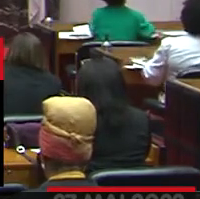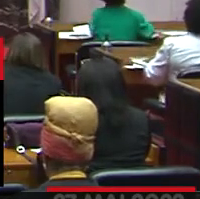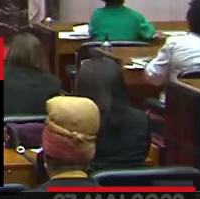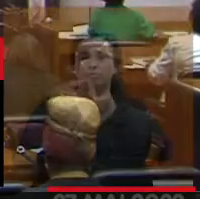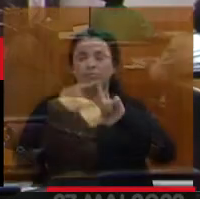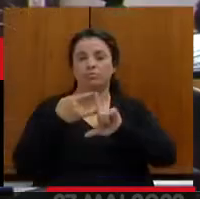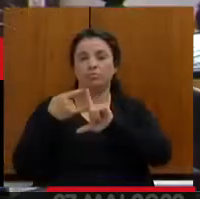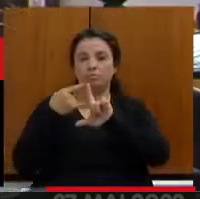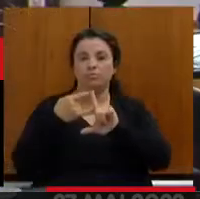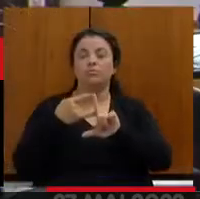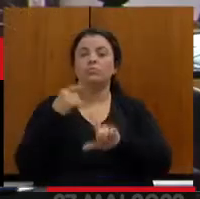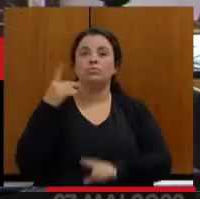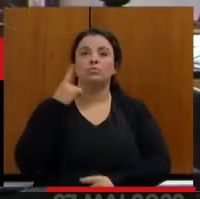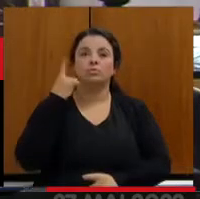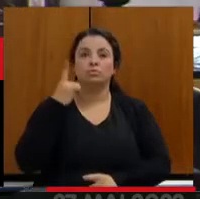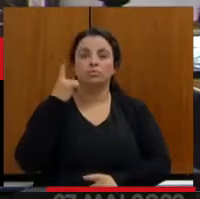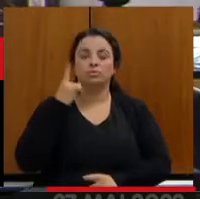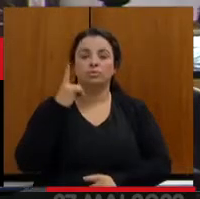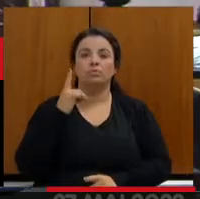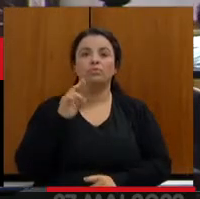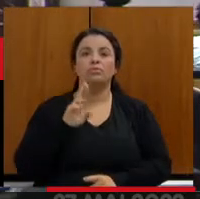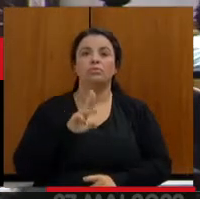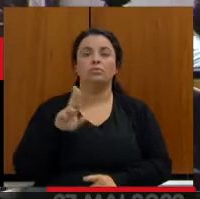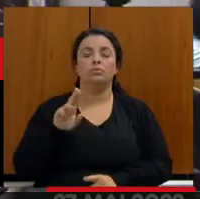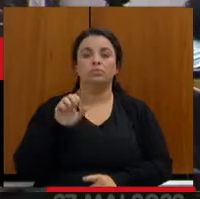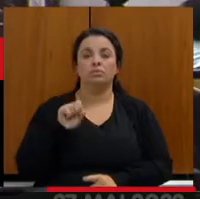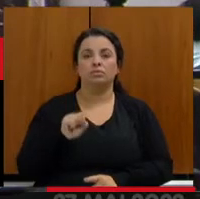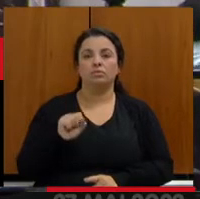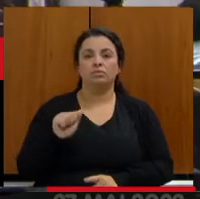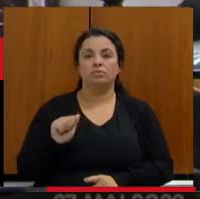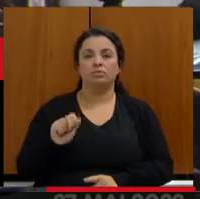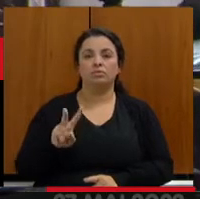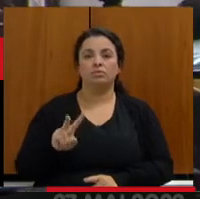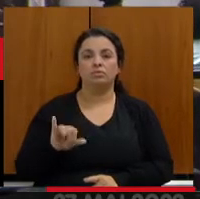Excelentíssimo Senhor Deputado Sávio Souza Cruz SA